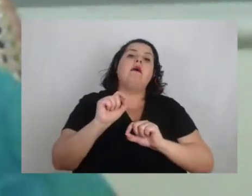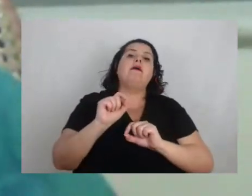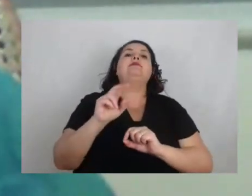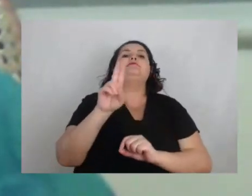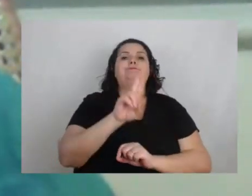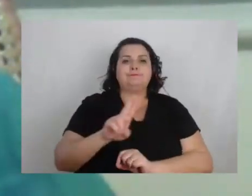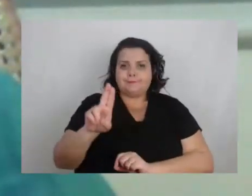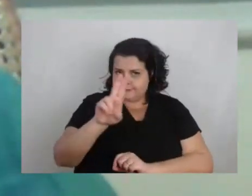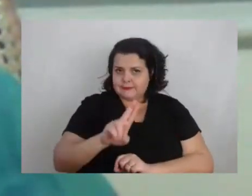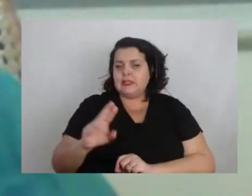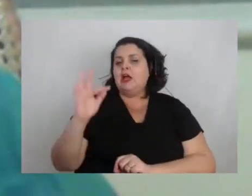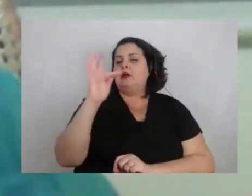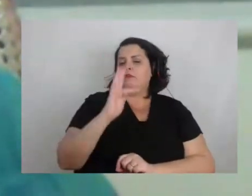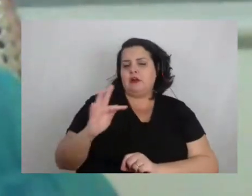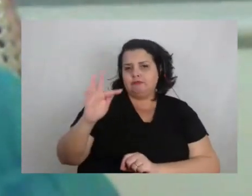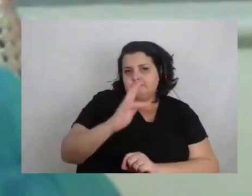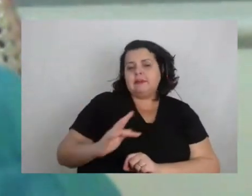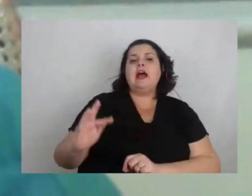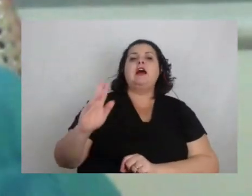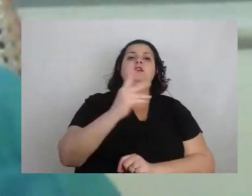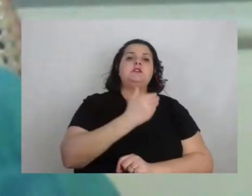contribuição das universidades,